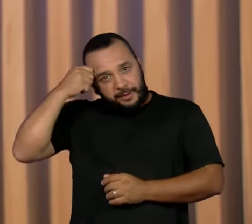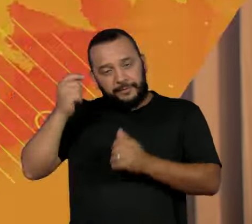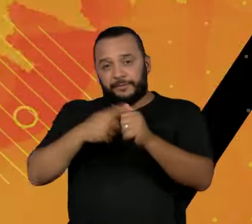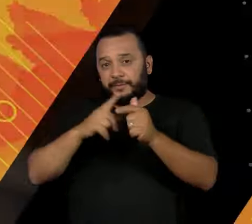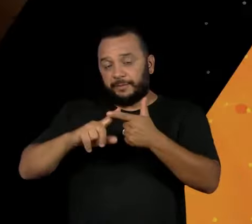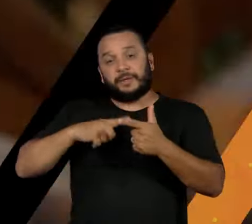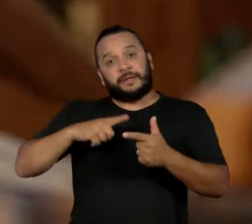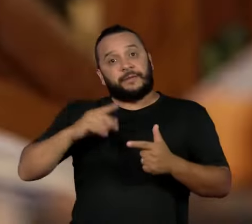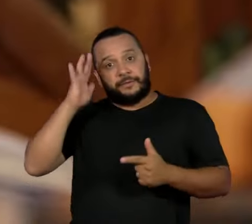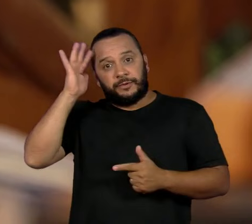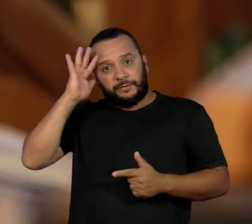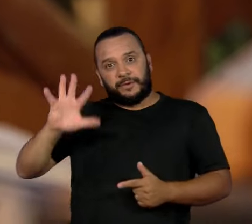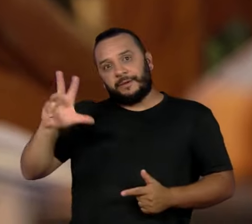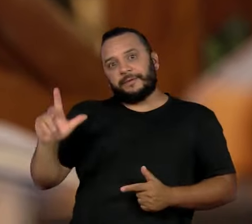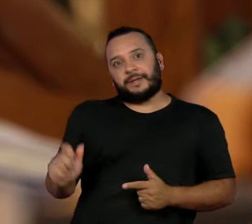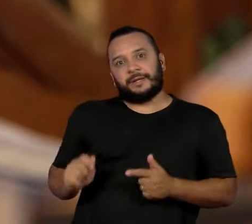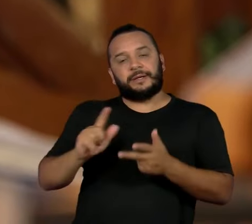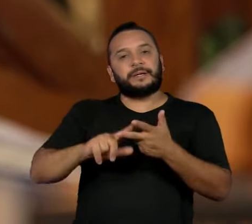olhada.